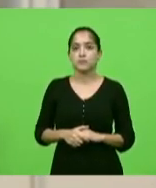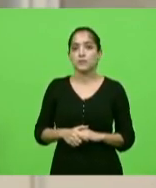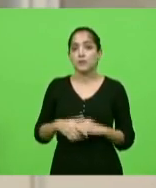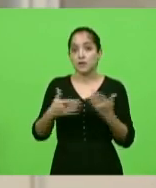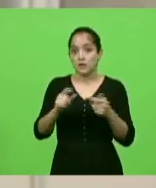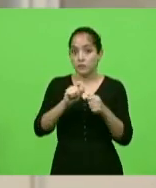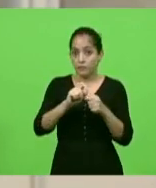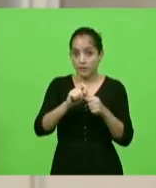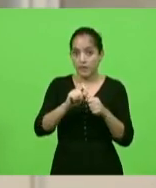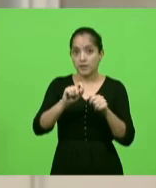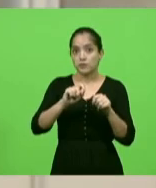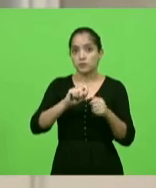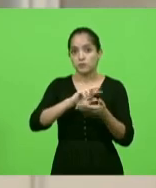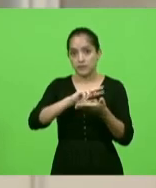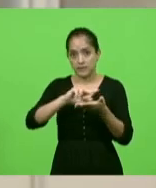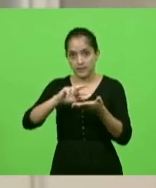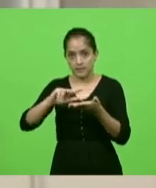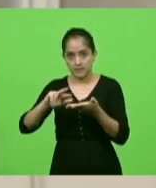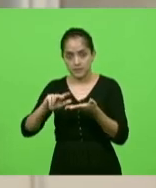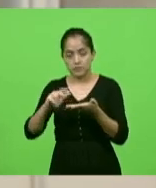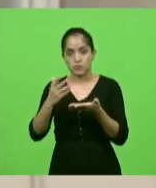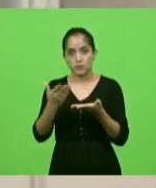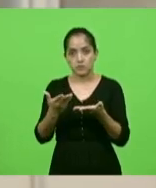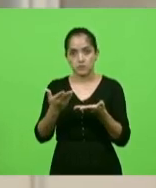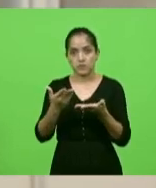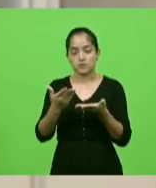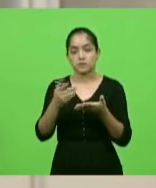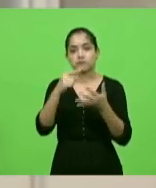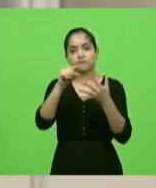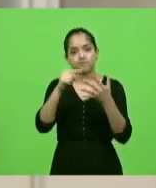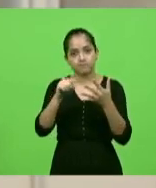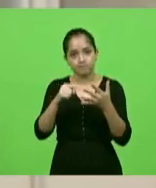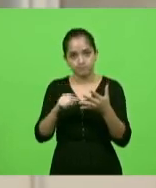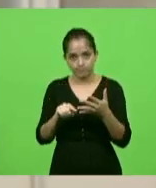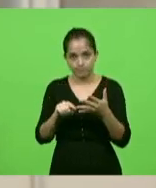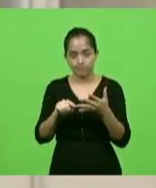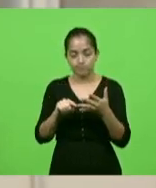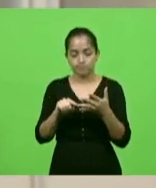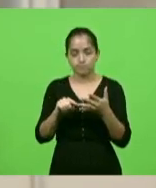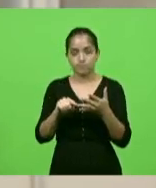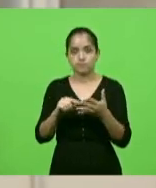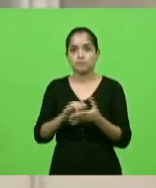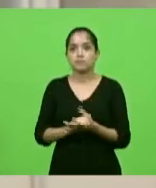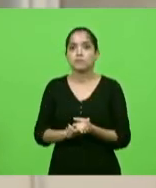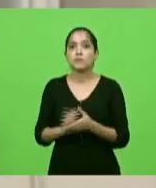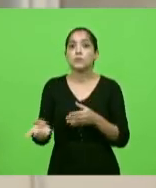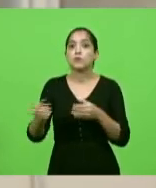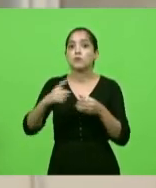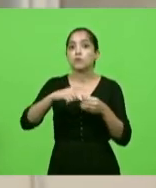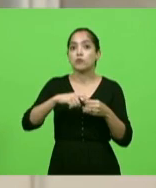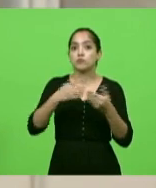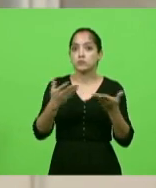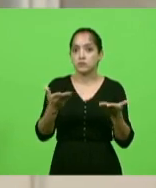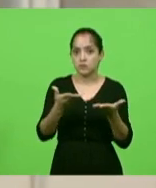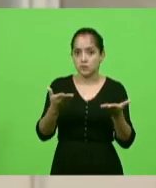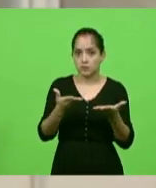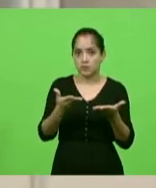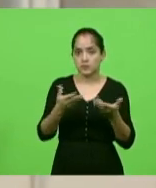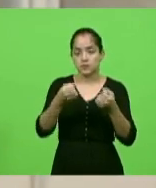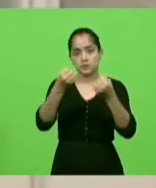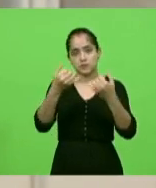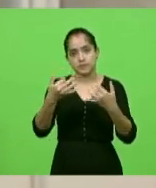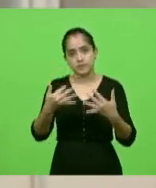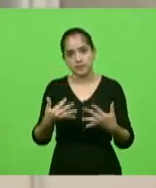a feitas essas considerações retornando se ao caso concreto que estamos tratando